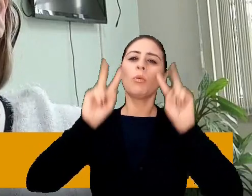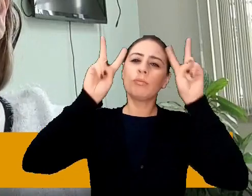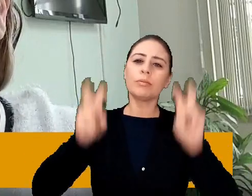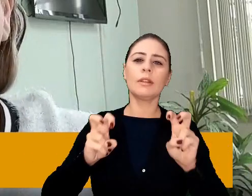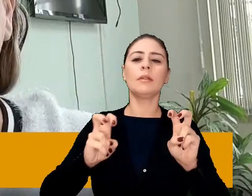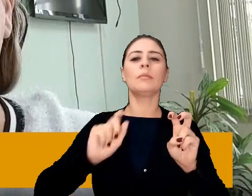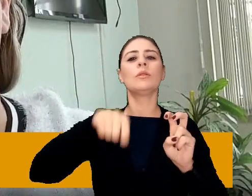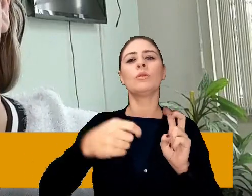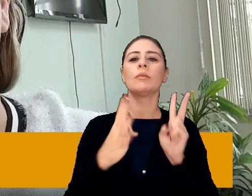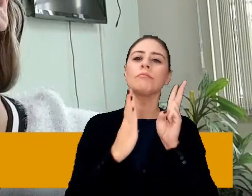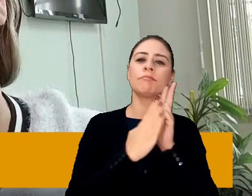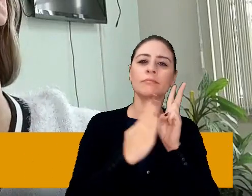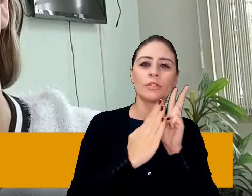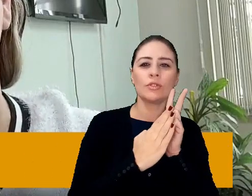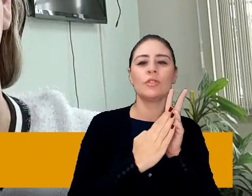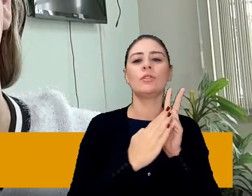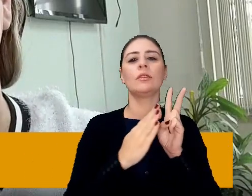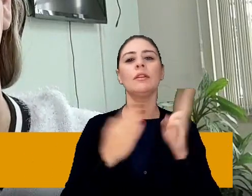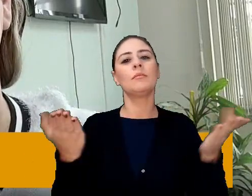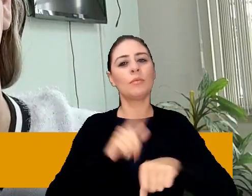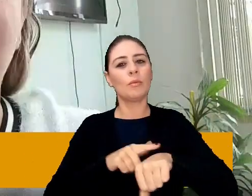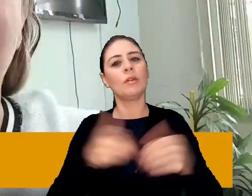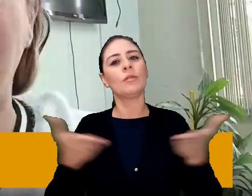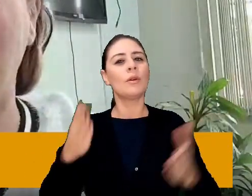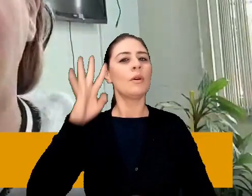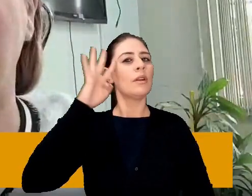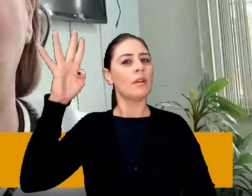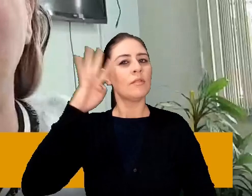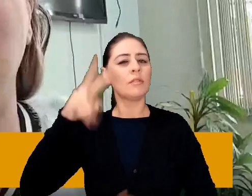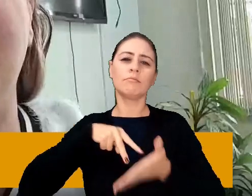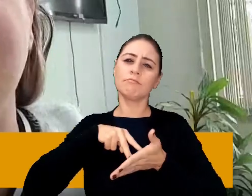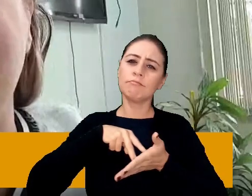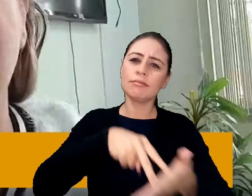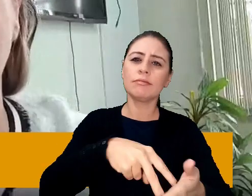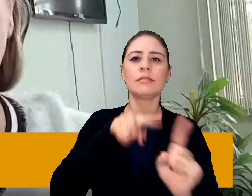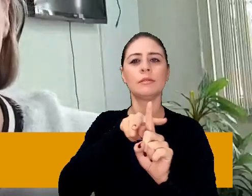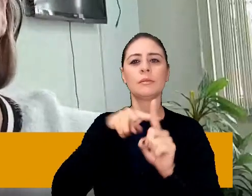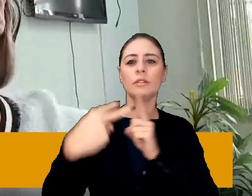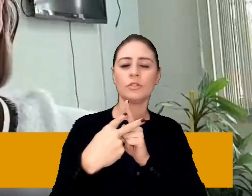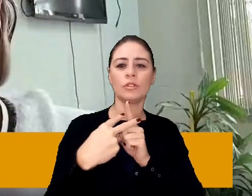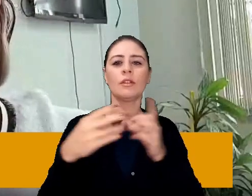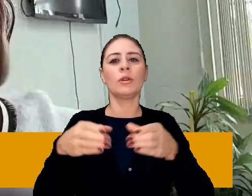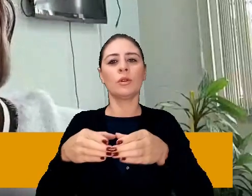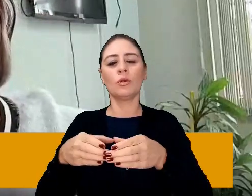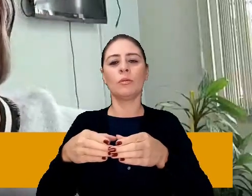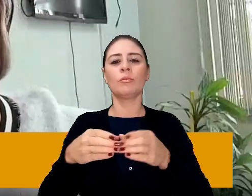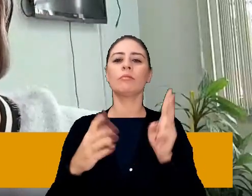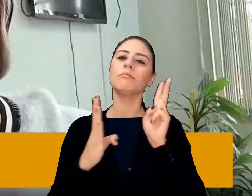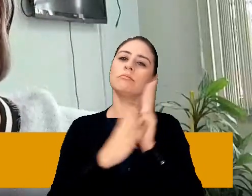discutir um pouquinho sobre a questão indígena, né? Nesse momento, reflexões sobre a resistência indígena na